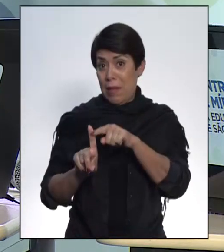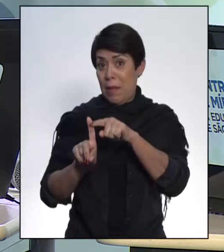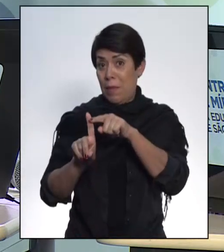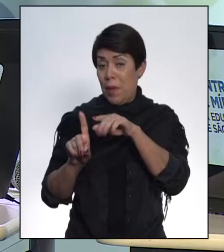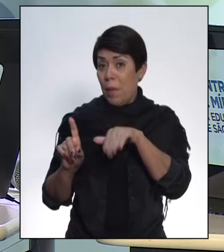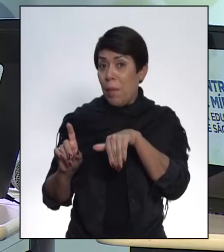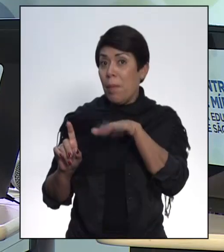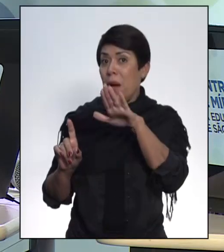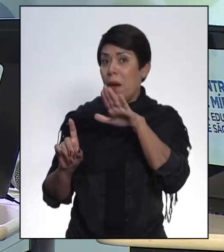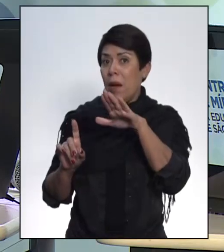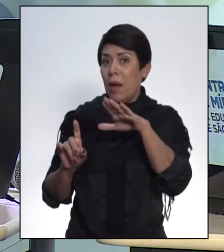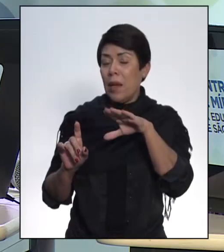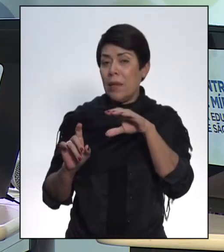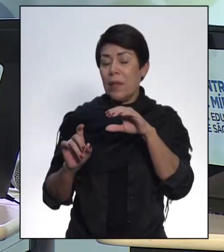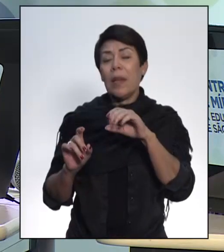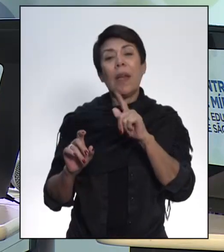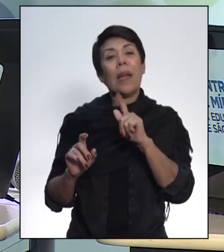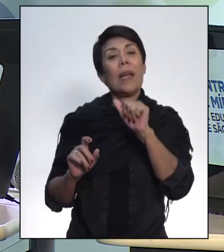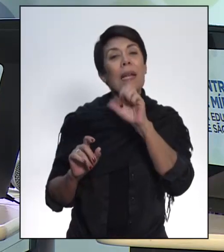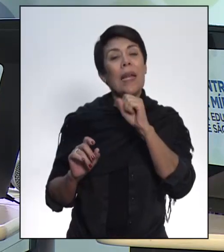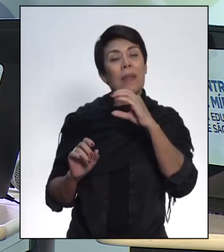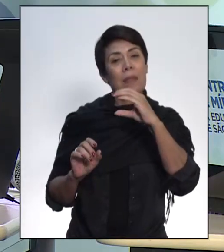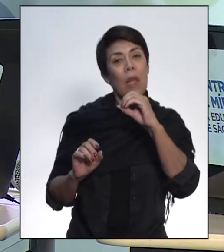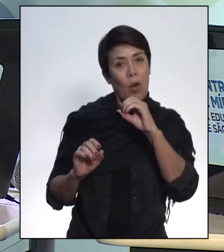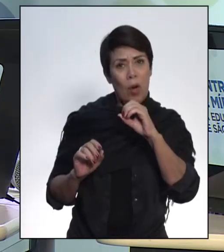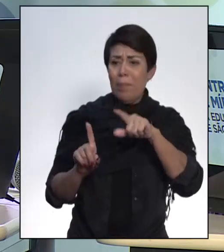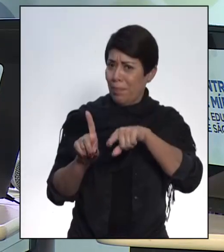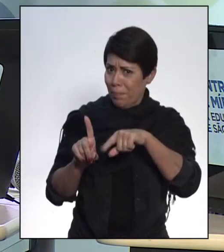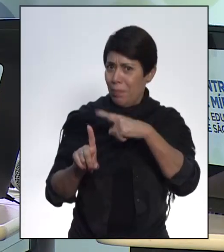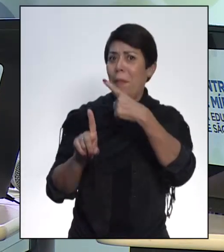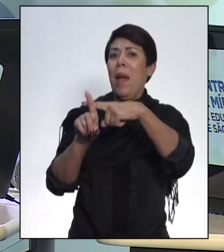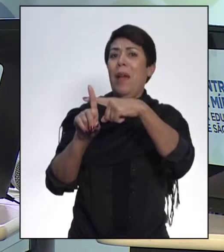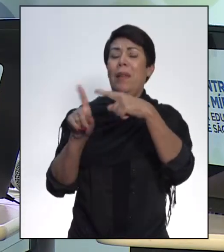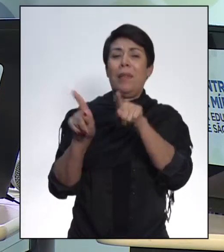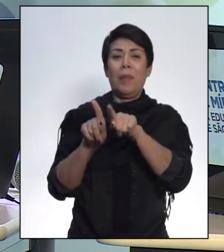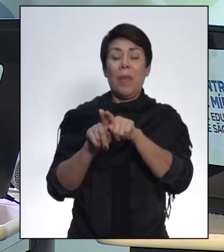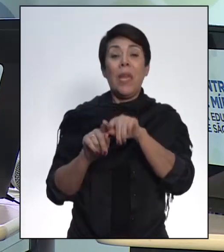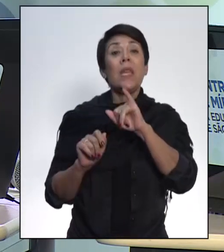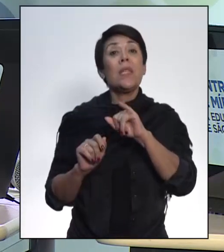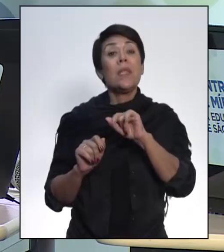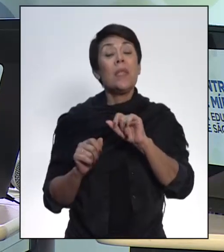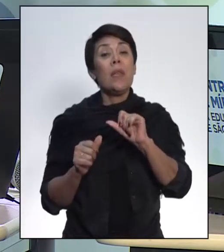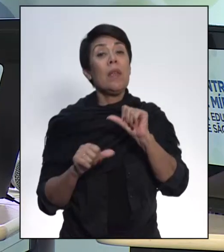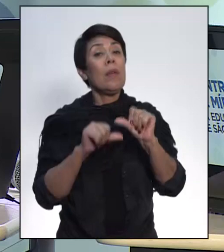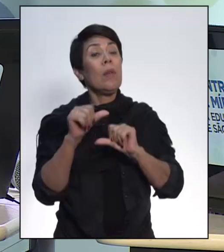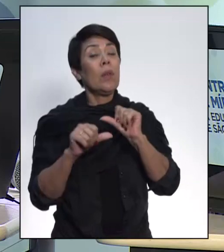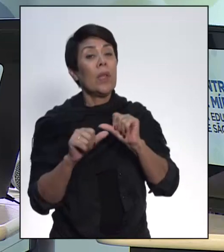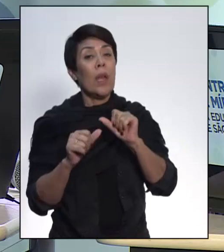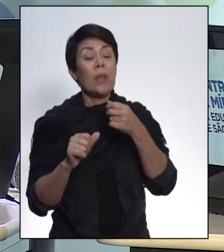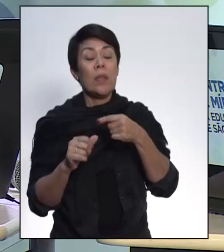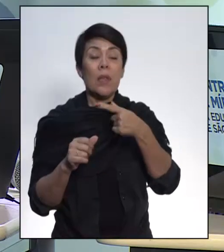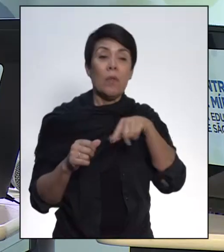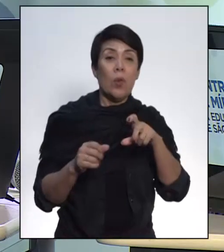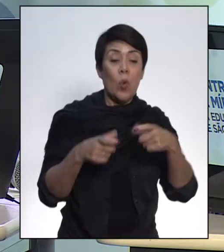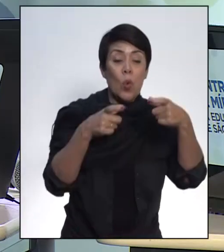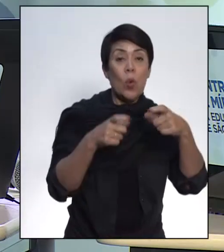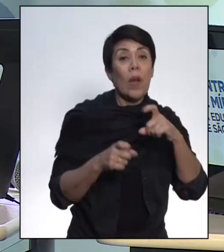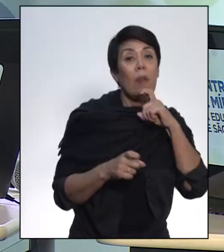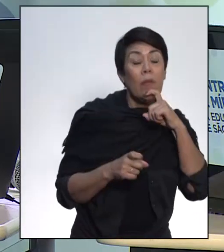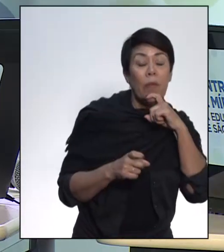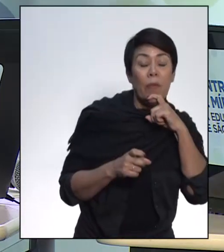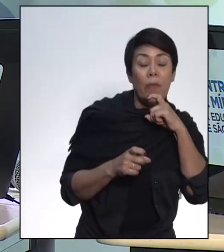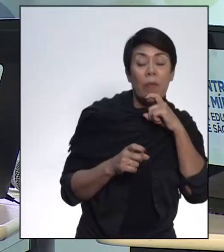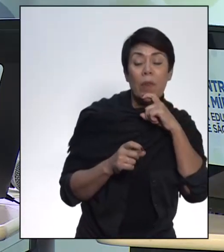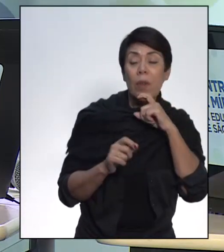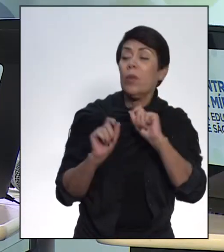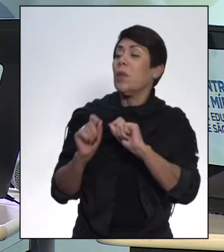aumento a quantidade de gás carbônico. E se eu fizesse o contrário, Simone? Se eu colocasse esse tubo na geladeira, o que ia